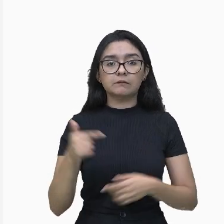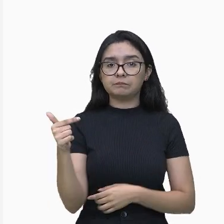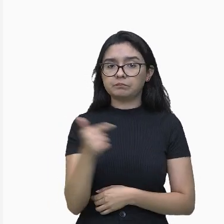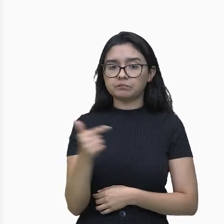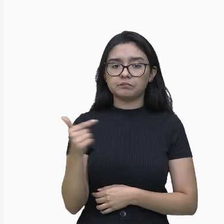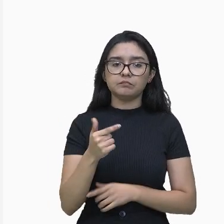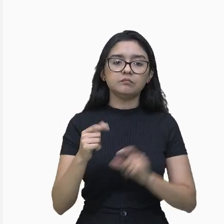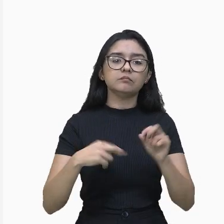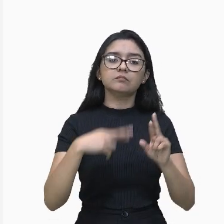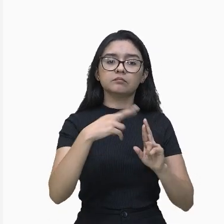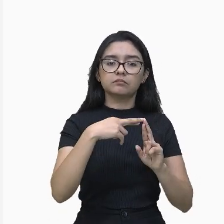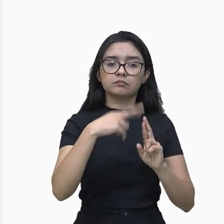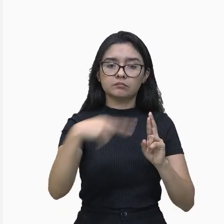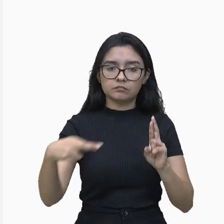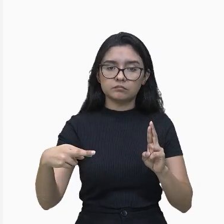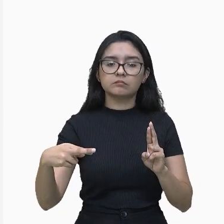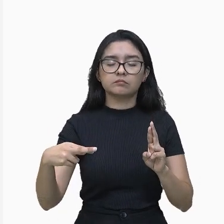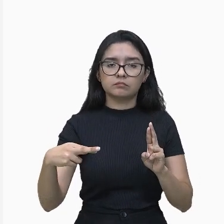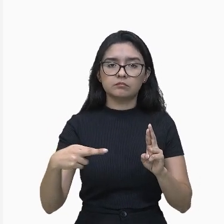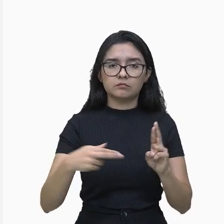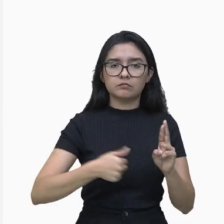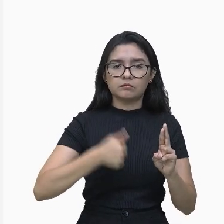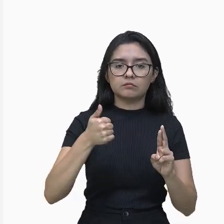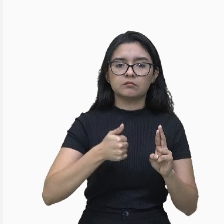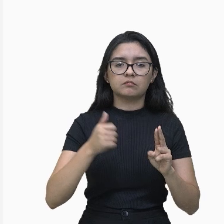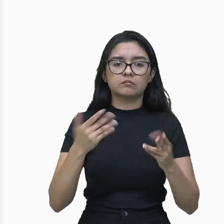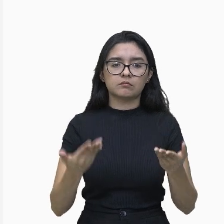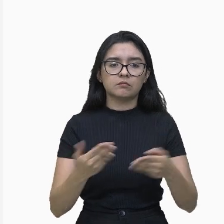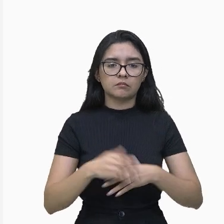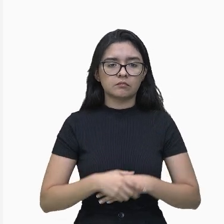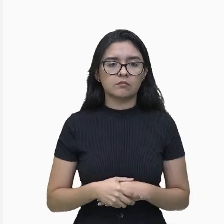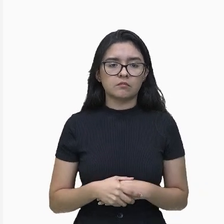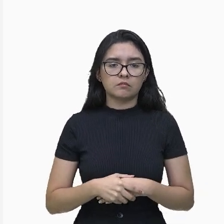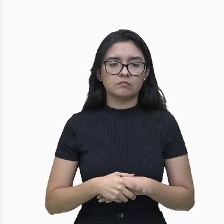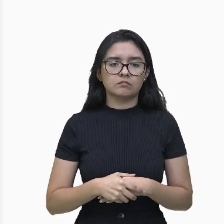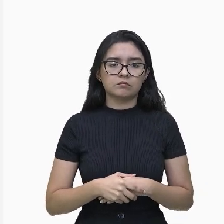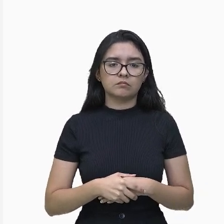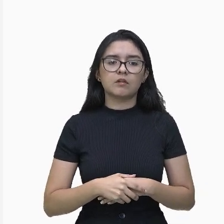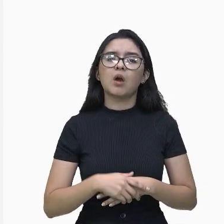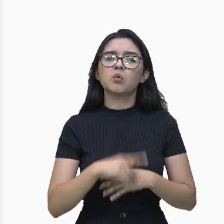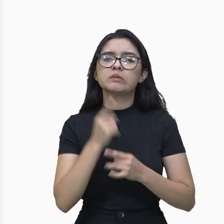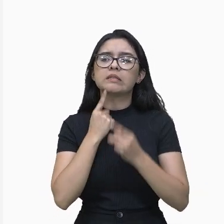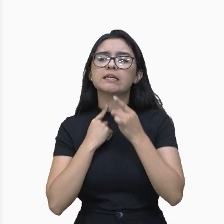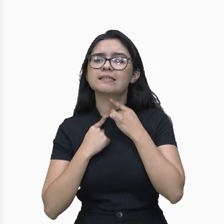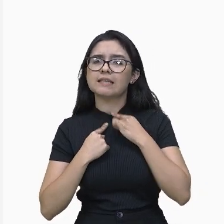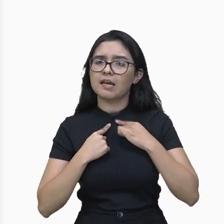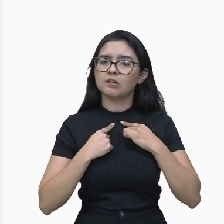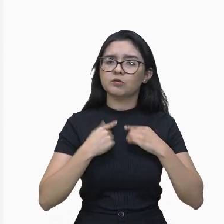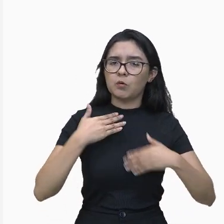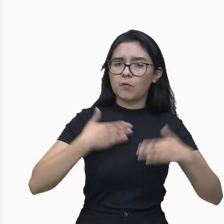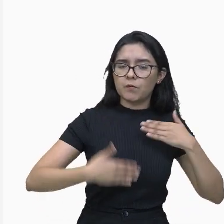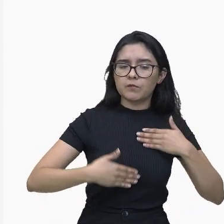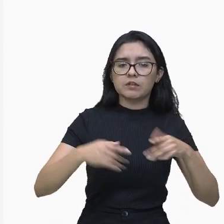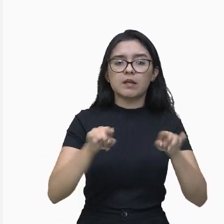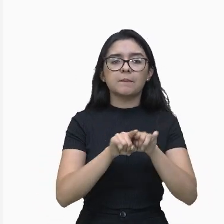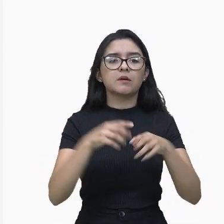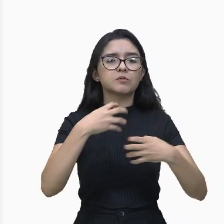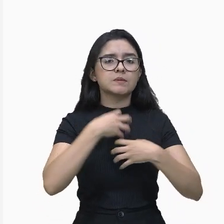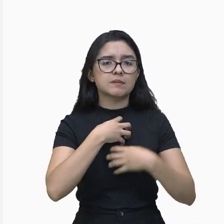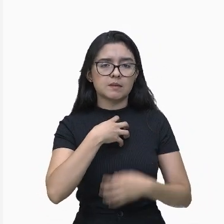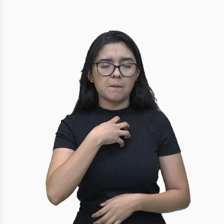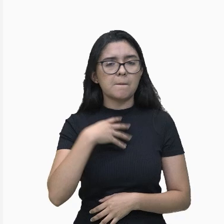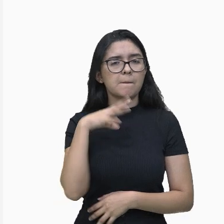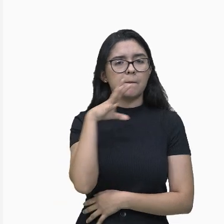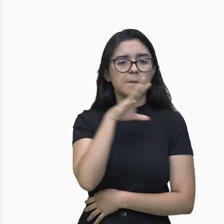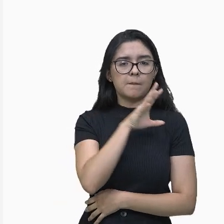a religiosidade da fase inicial é negada o desejo físico e o sentimento amoroso